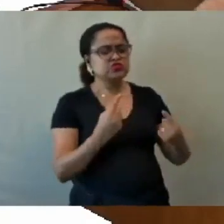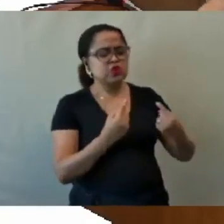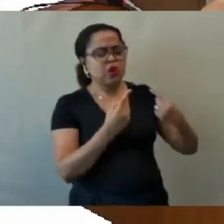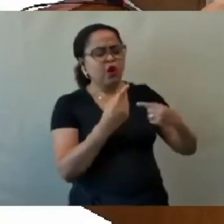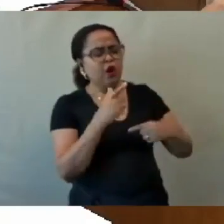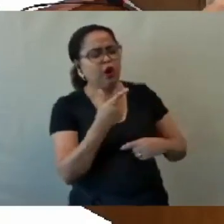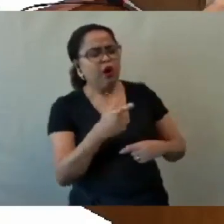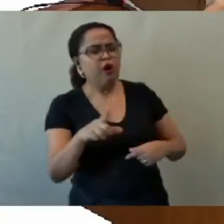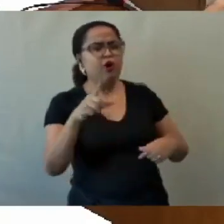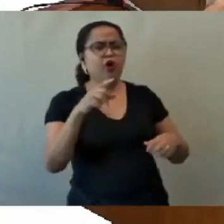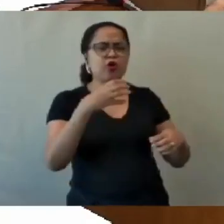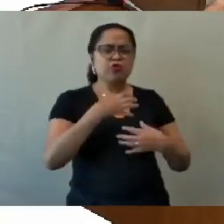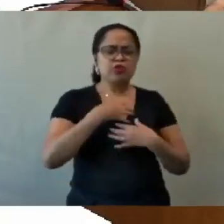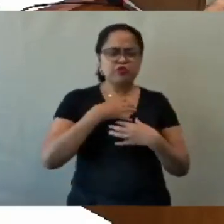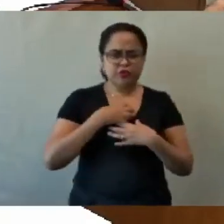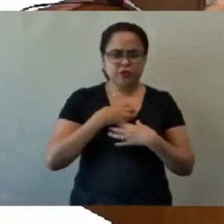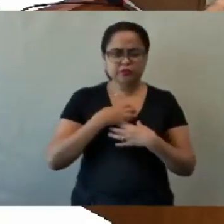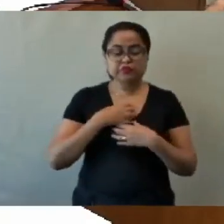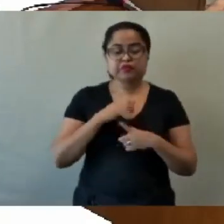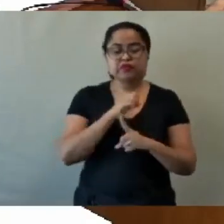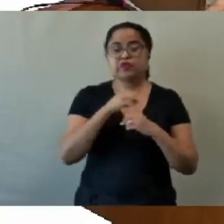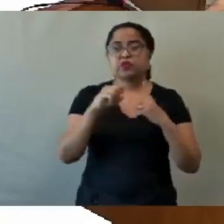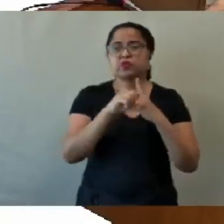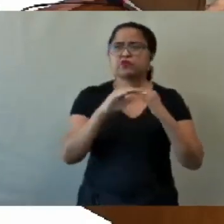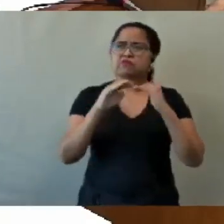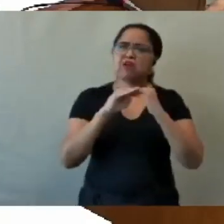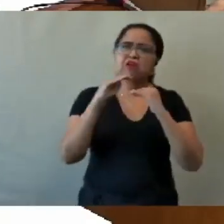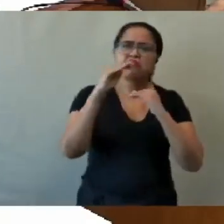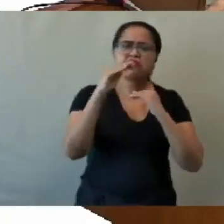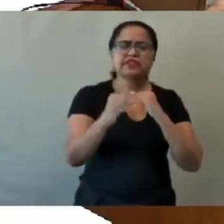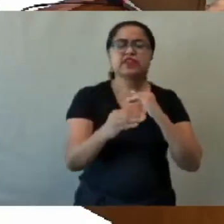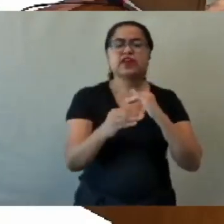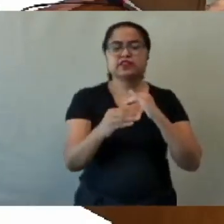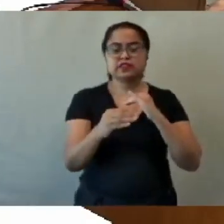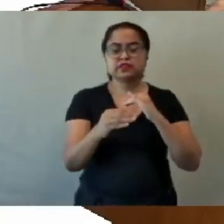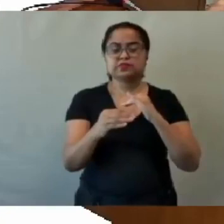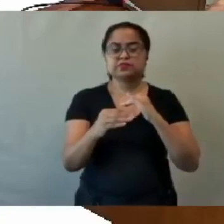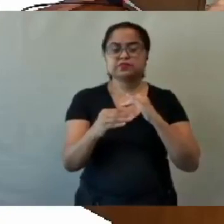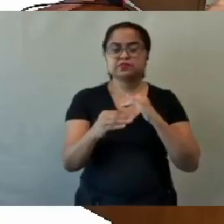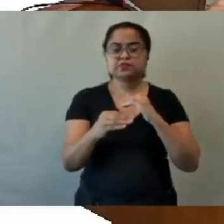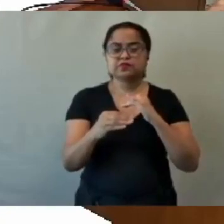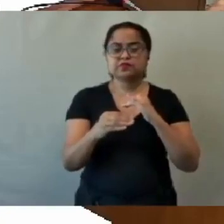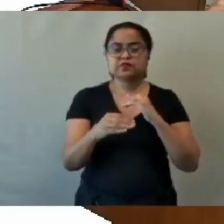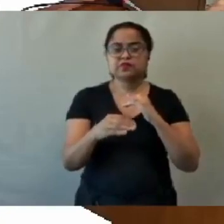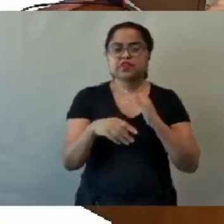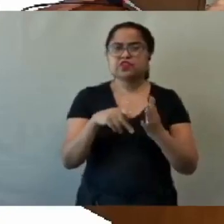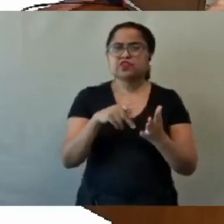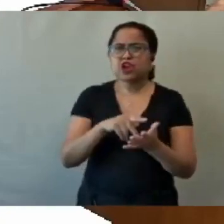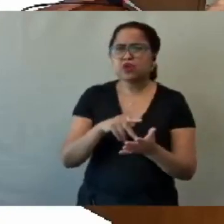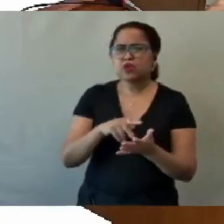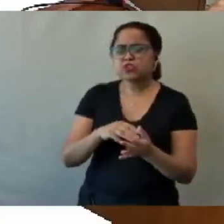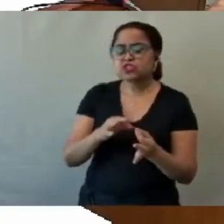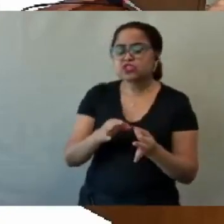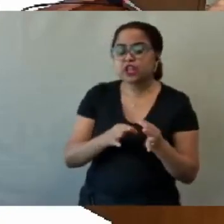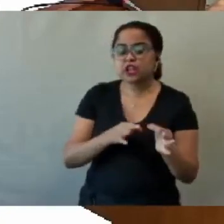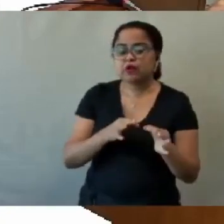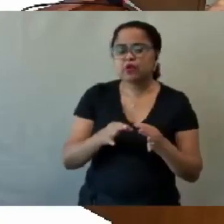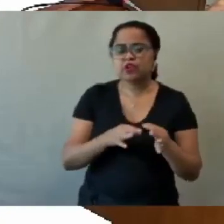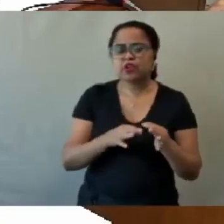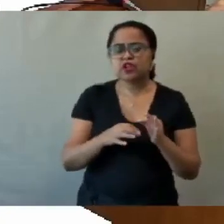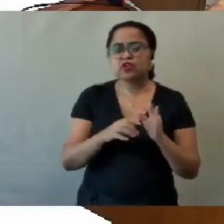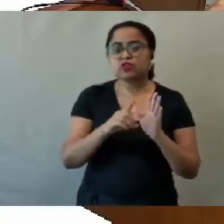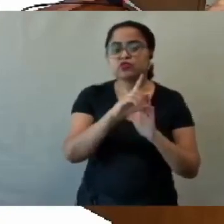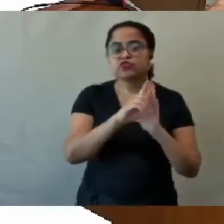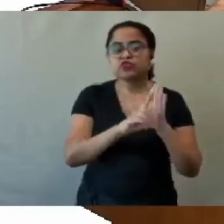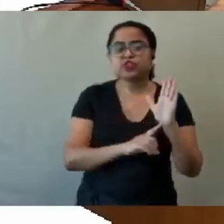sociedade avançada, né? De acordo com o que a gente está elaborando como direito humano, que é o que todos